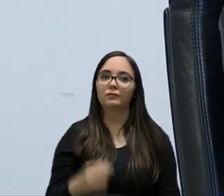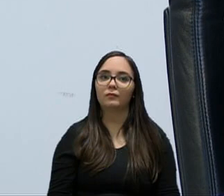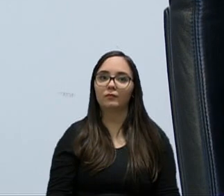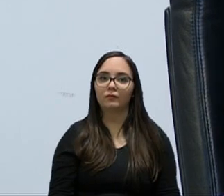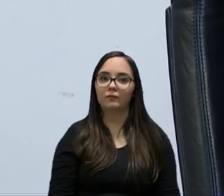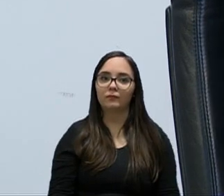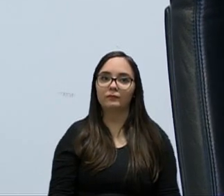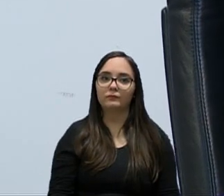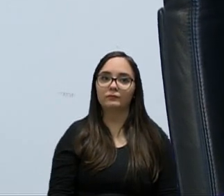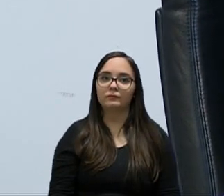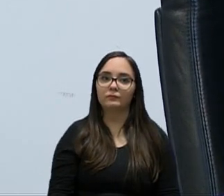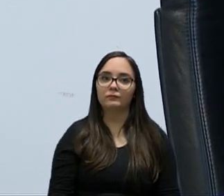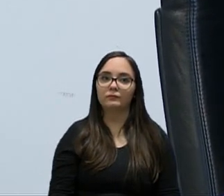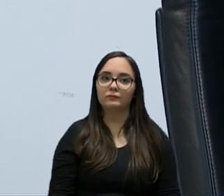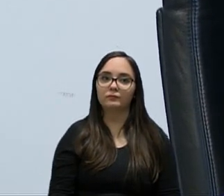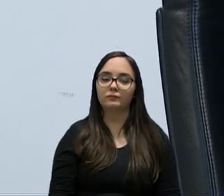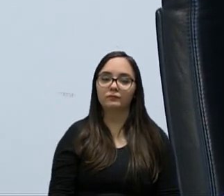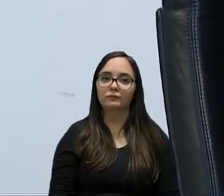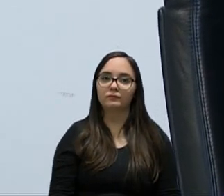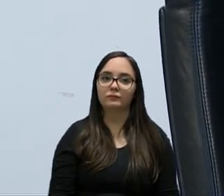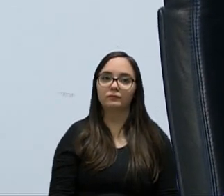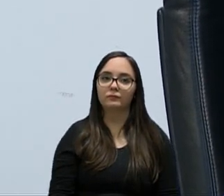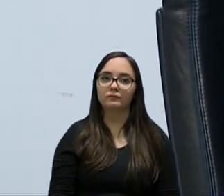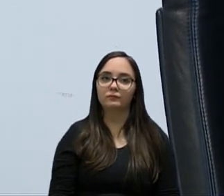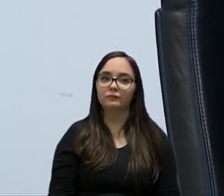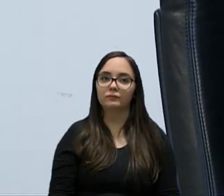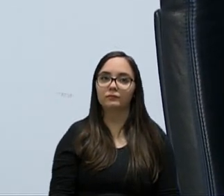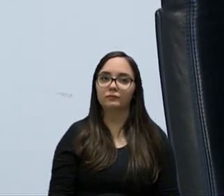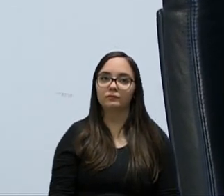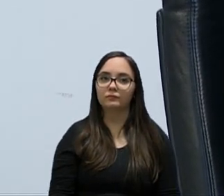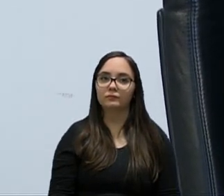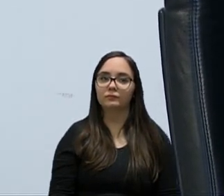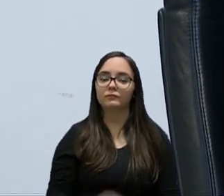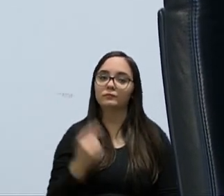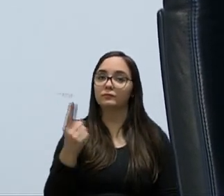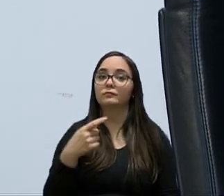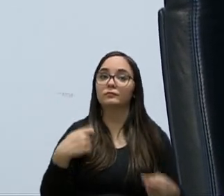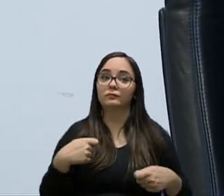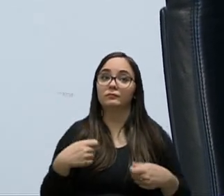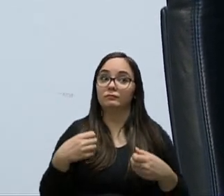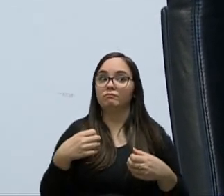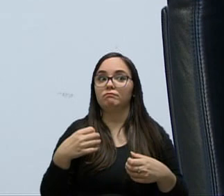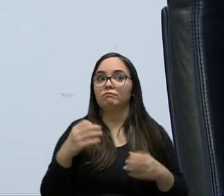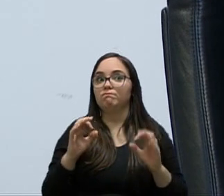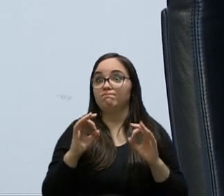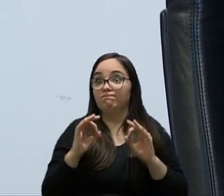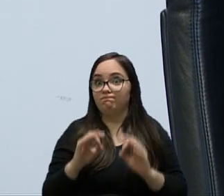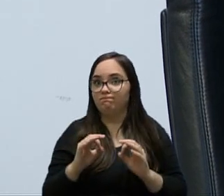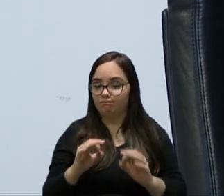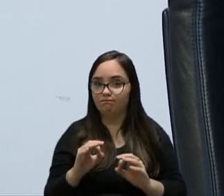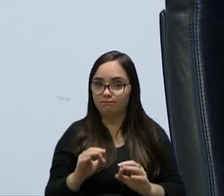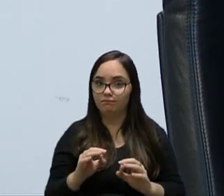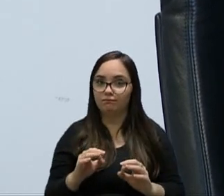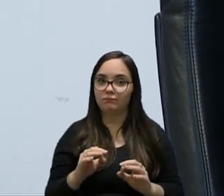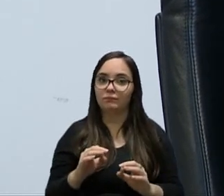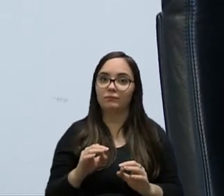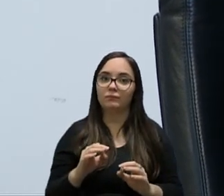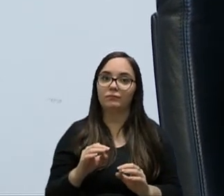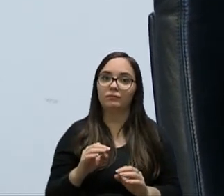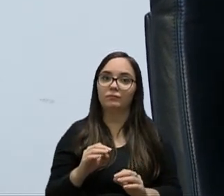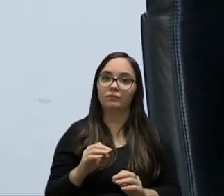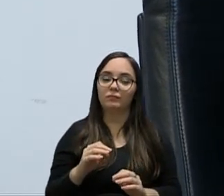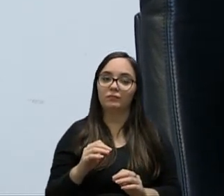tutorial e para para a gente ter ter certeza desse dessa dessa possibilidade